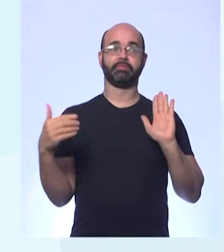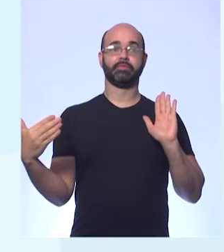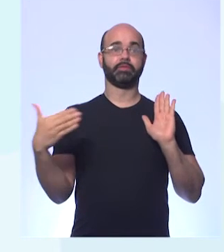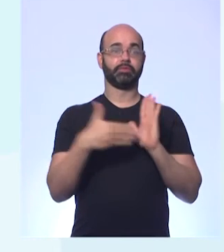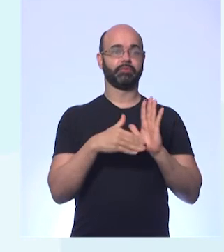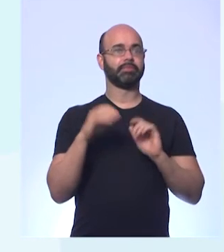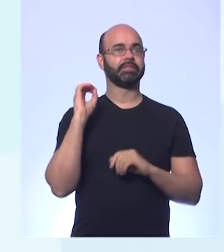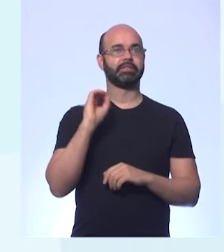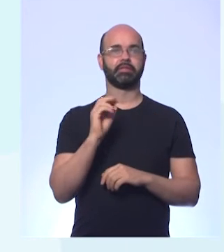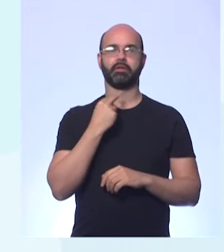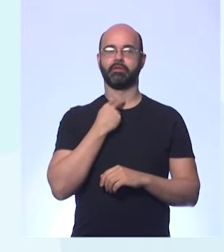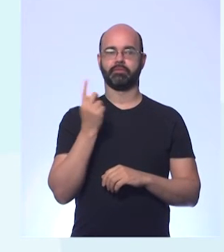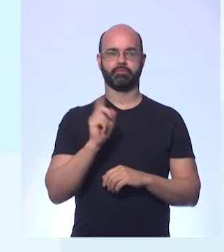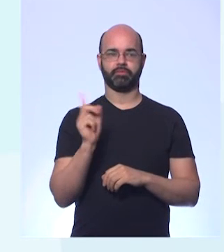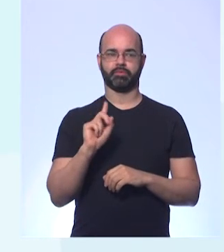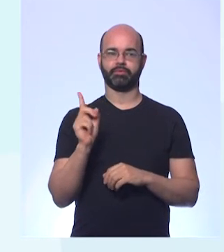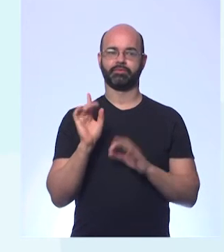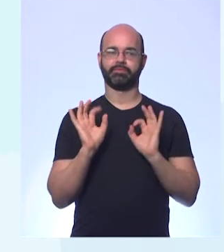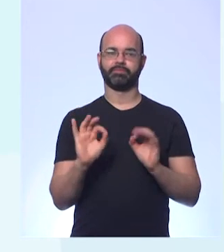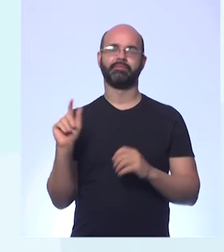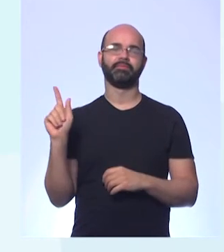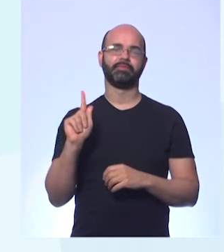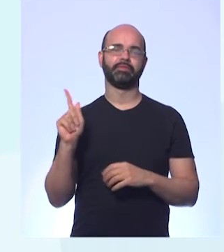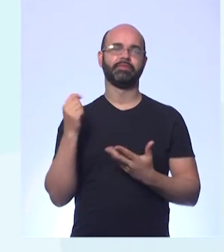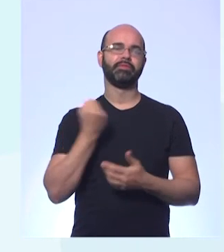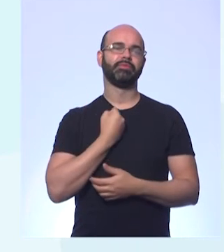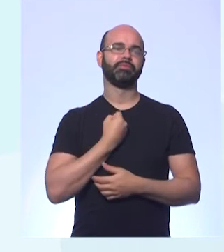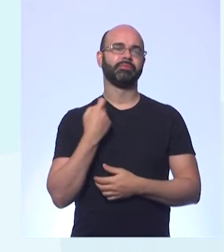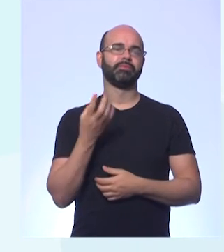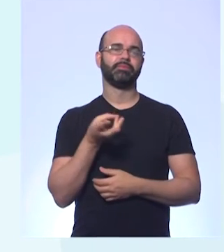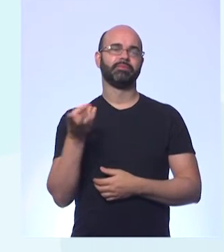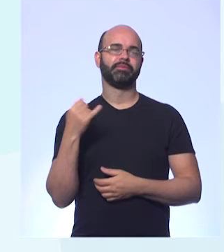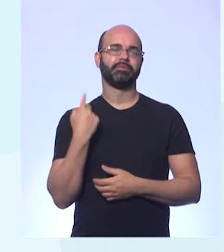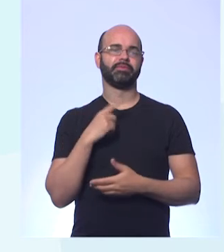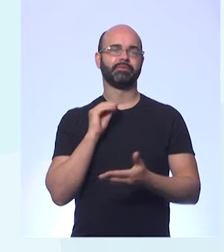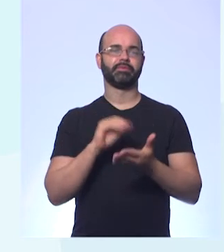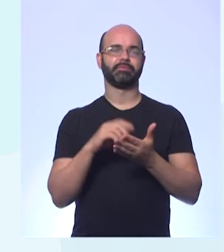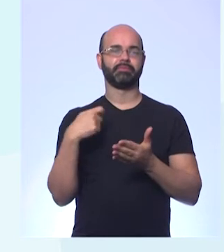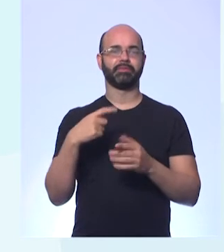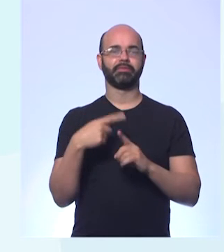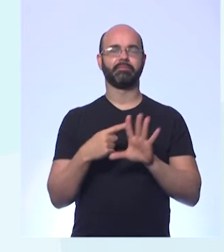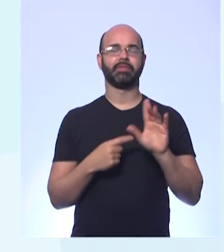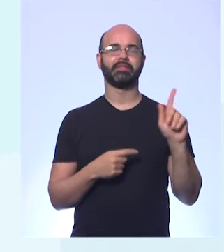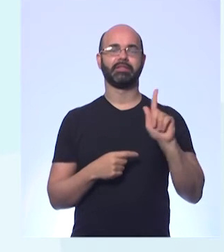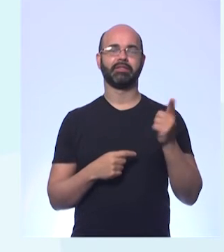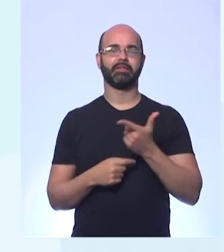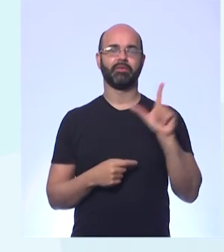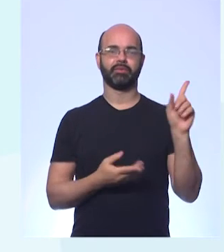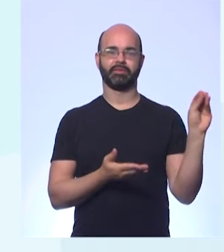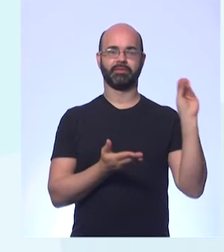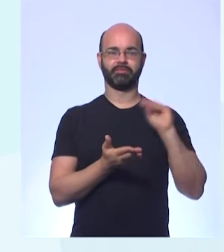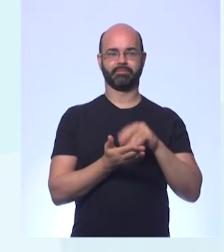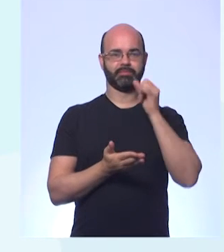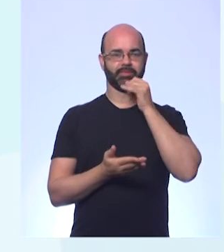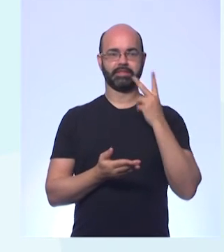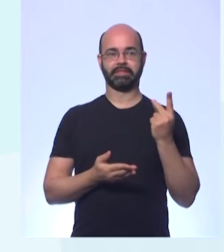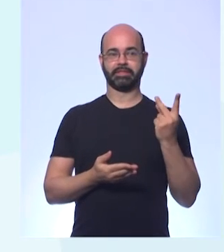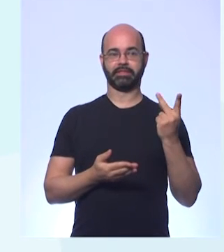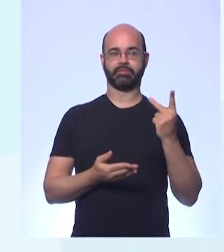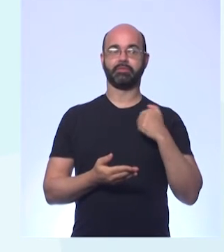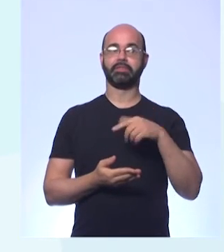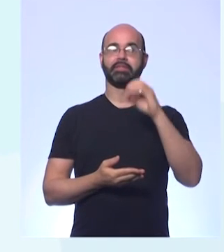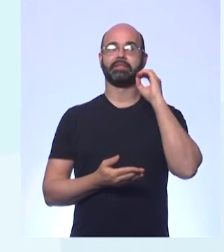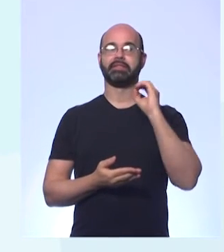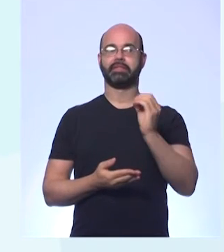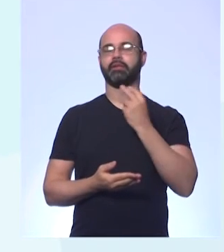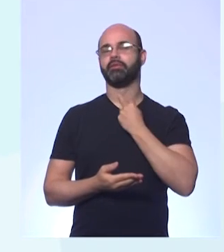ser zero. Então, grandeza é aquilo que a gente dá número, não é isso? Só que a outra grandeza que você colocar aqui, a segunda, ela nunca vai